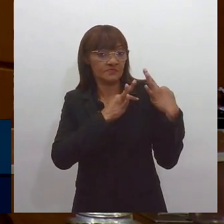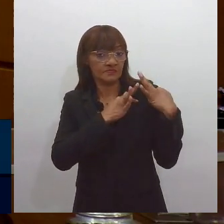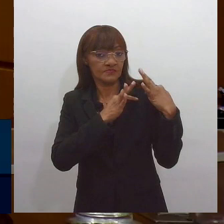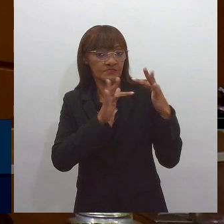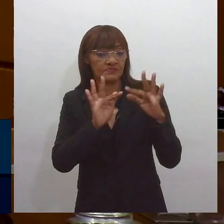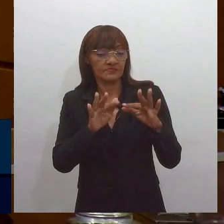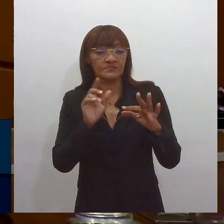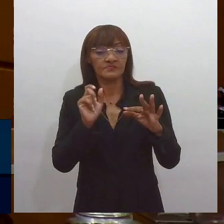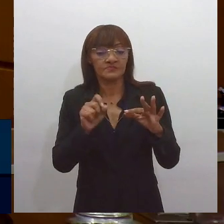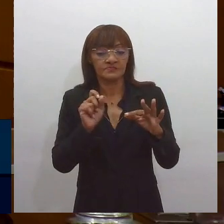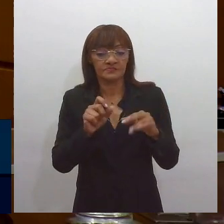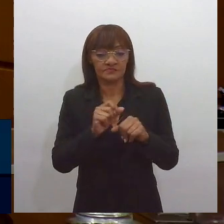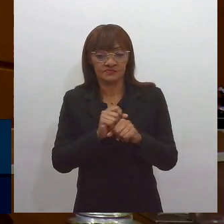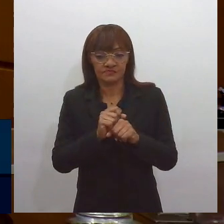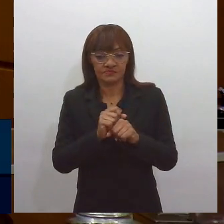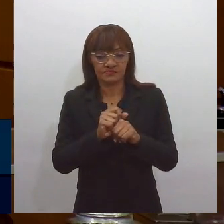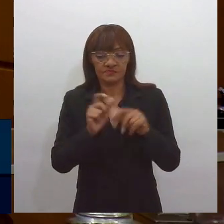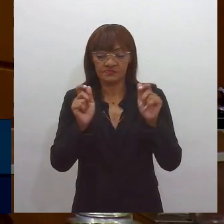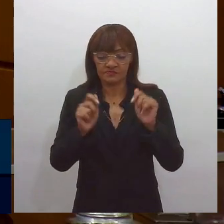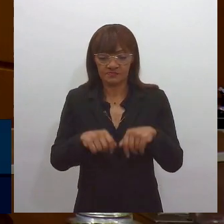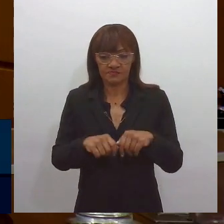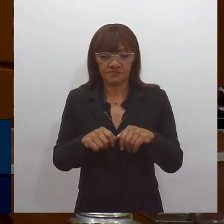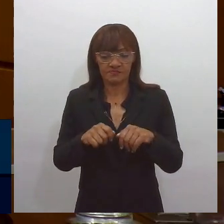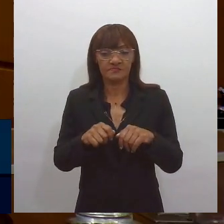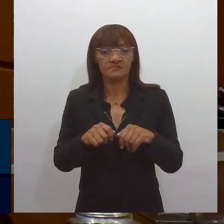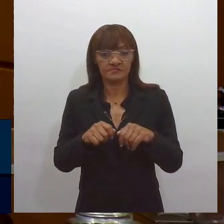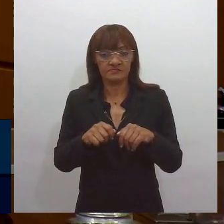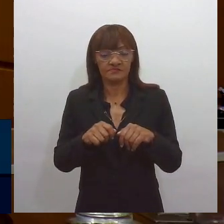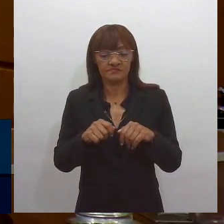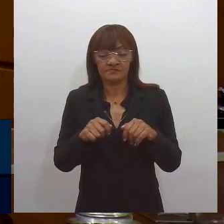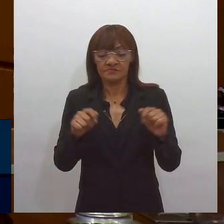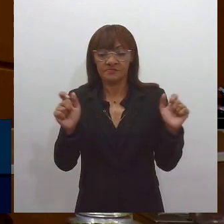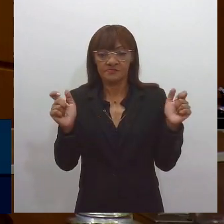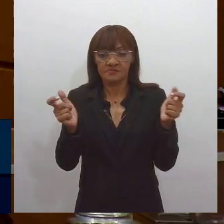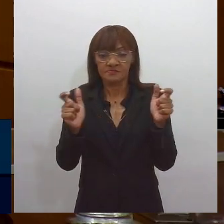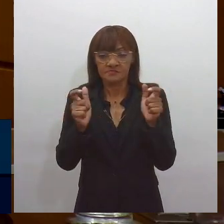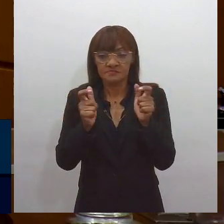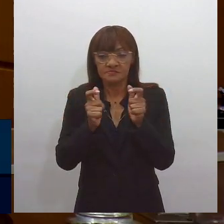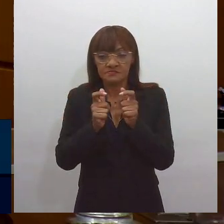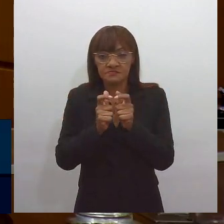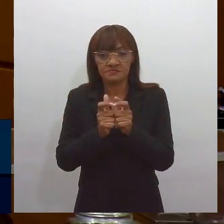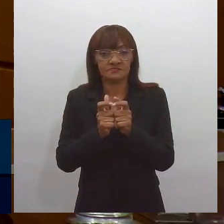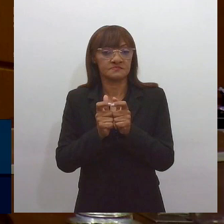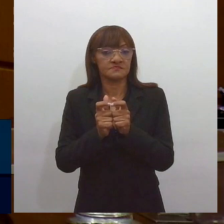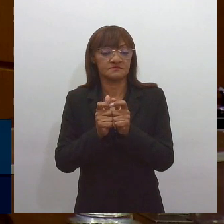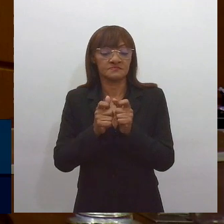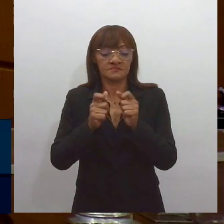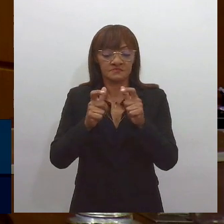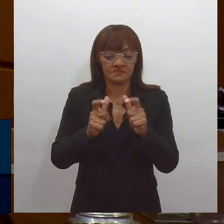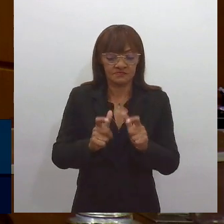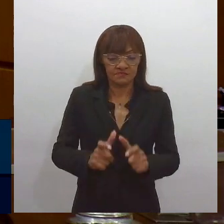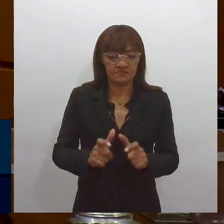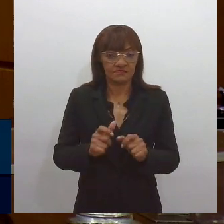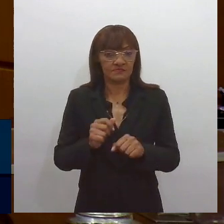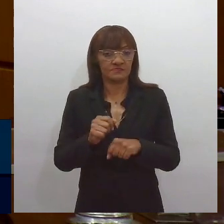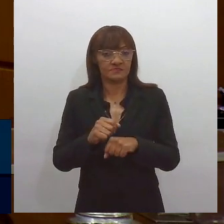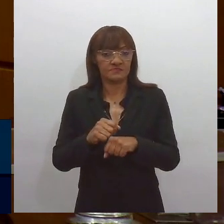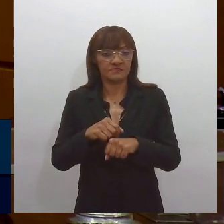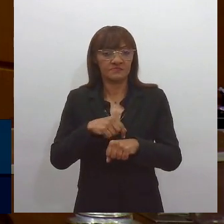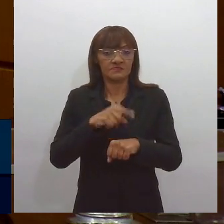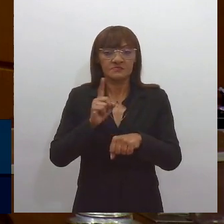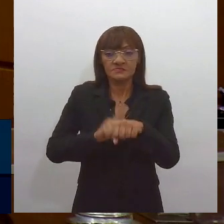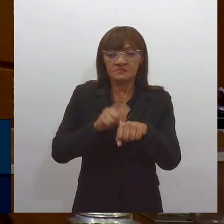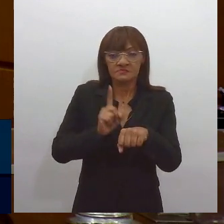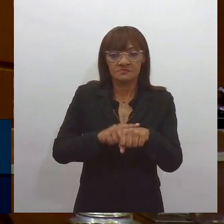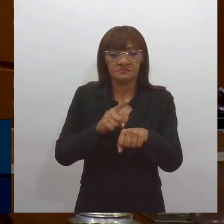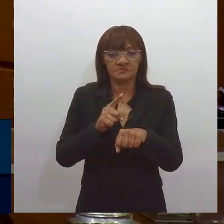distâncias reduzir espaços diminuir tempo e com a infraestrutura de transporte a gente procura